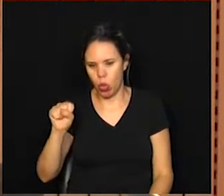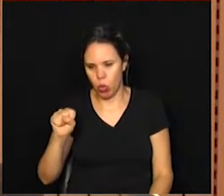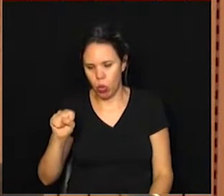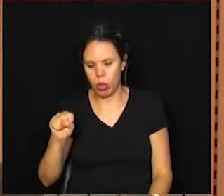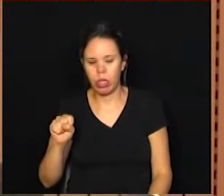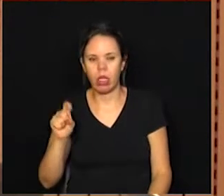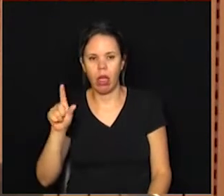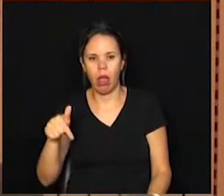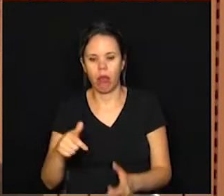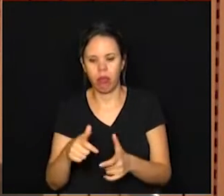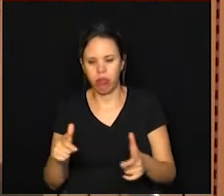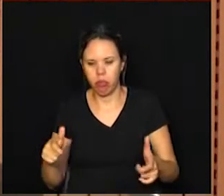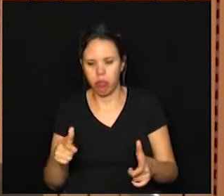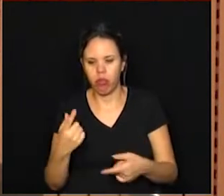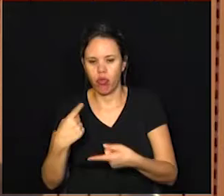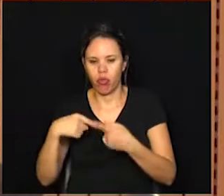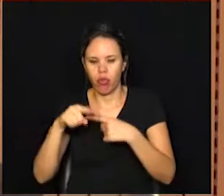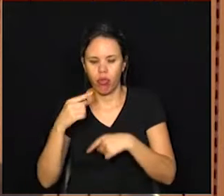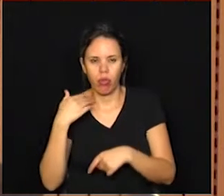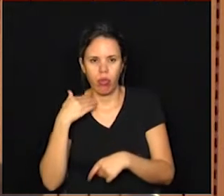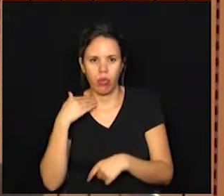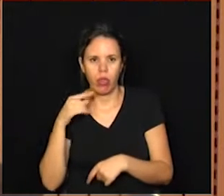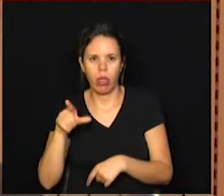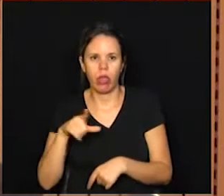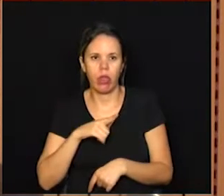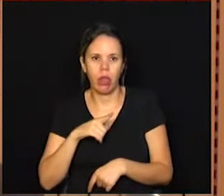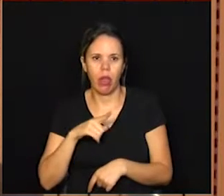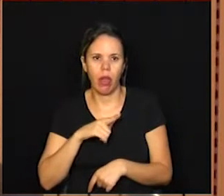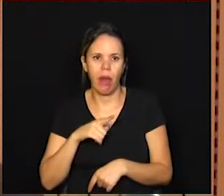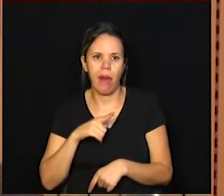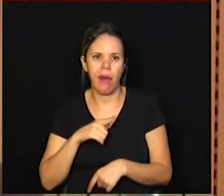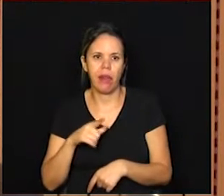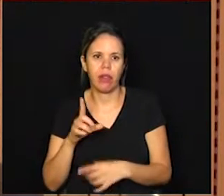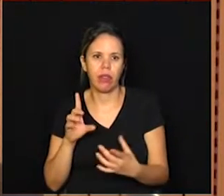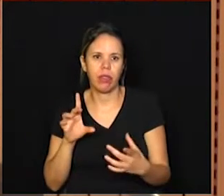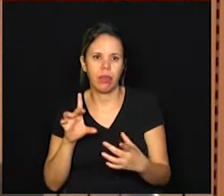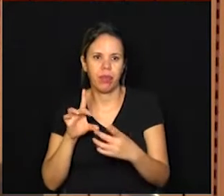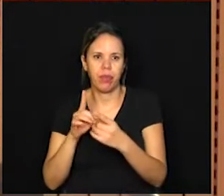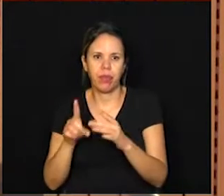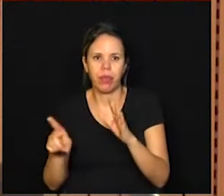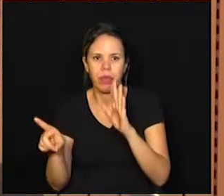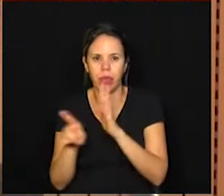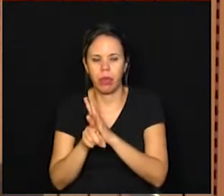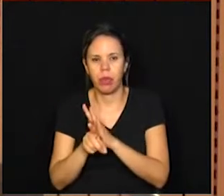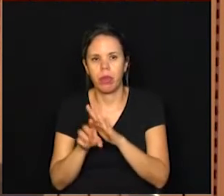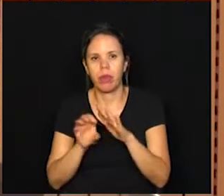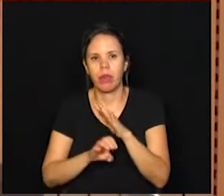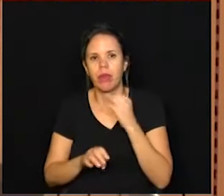banco acabou absorvendo um sócio com apenas